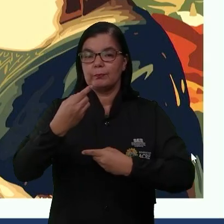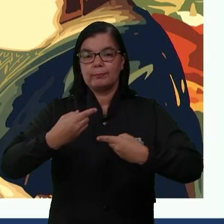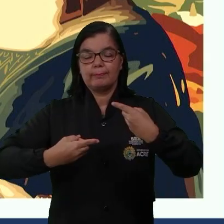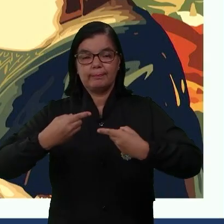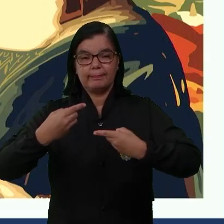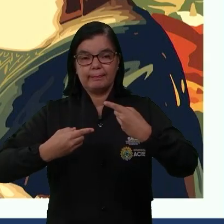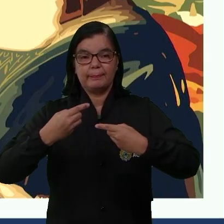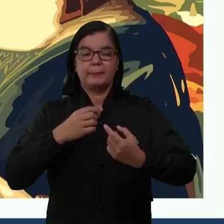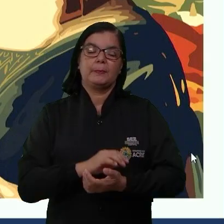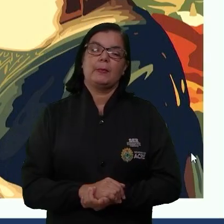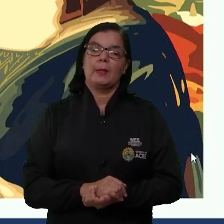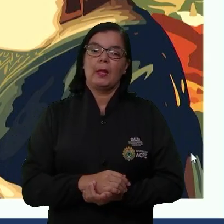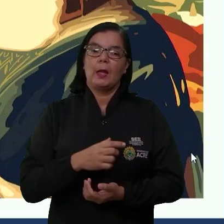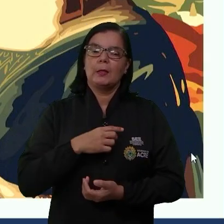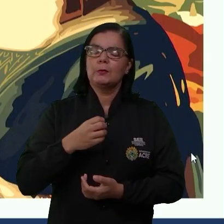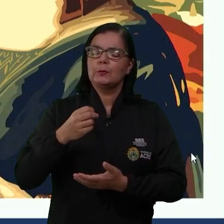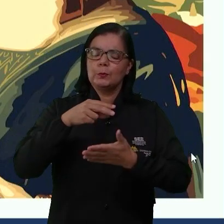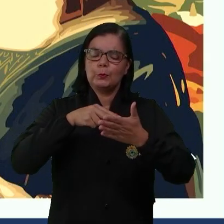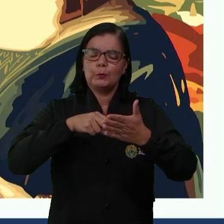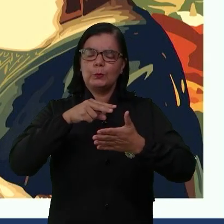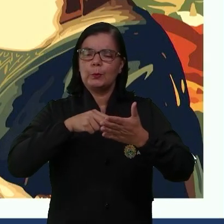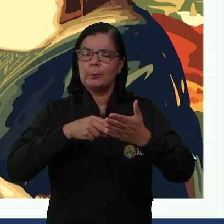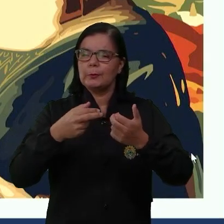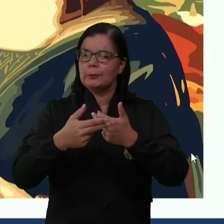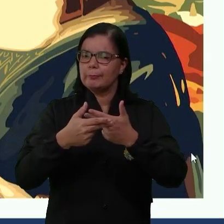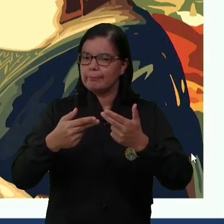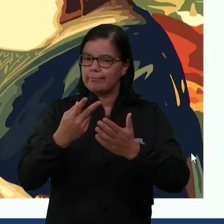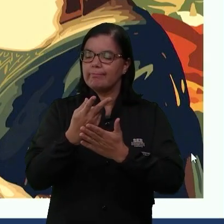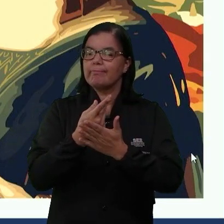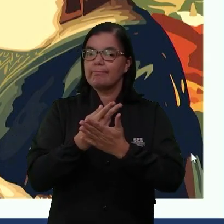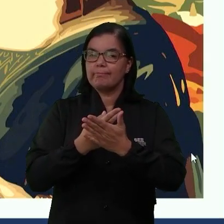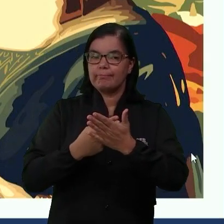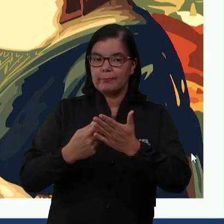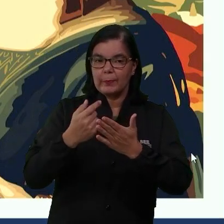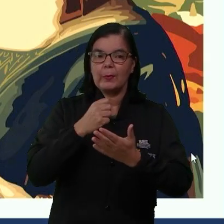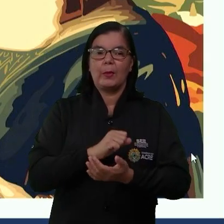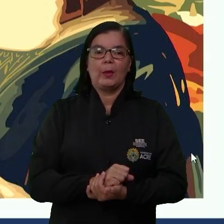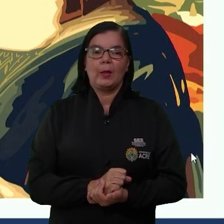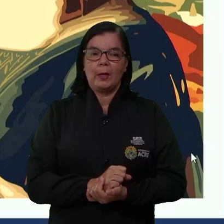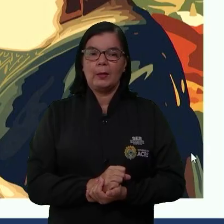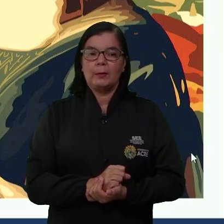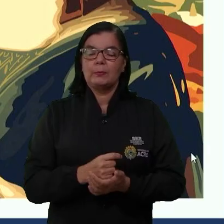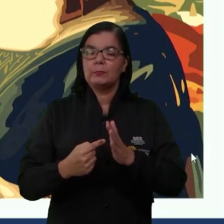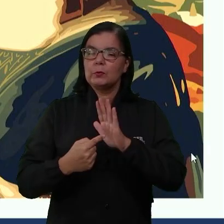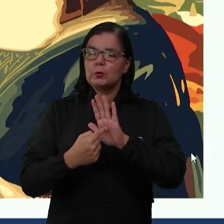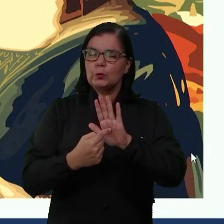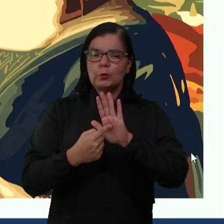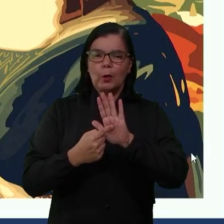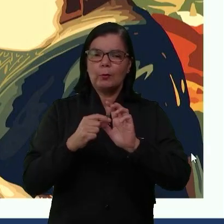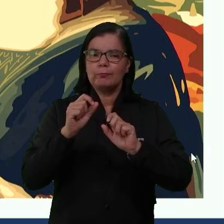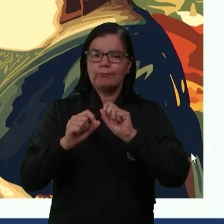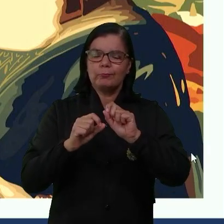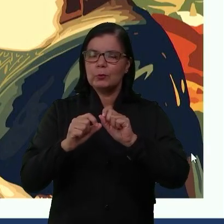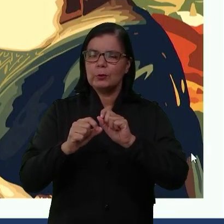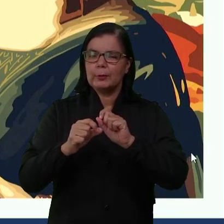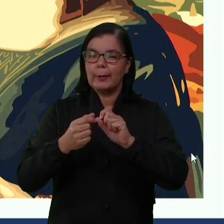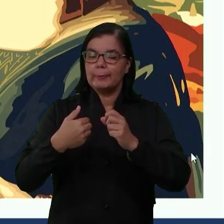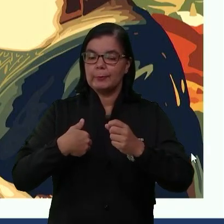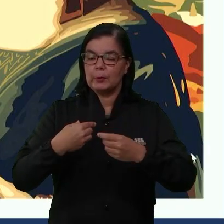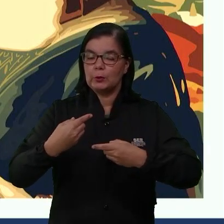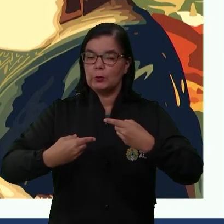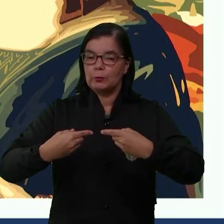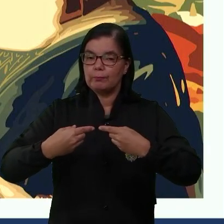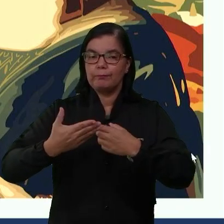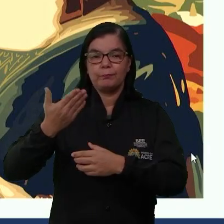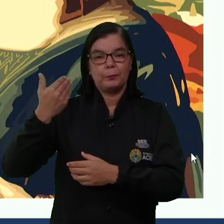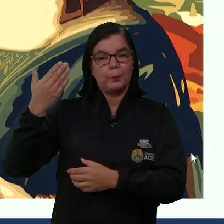políticas, trazer novas leituras de obras clássicas, mostrar o diálogo entre